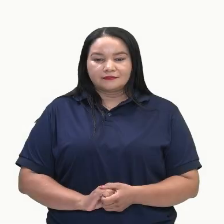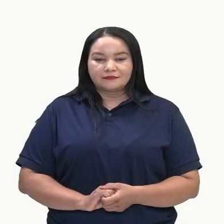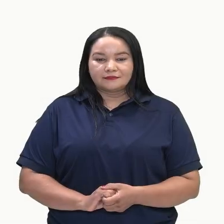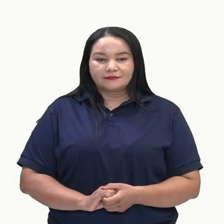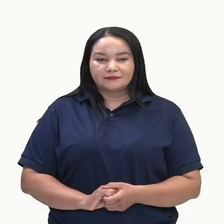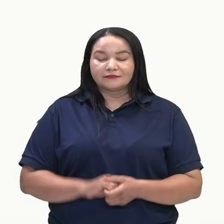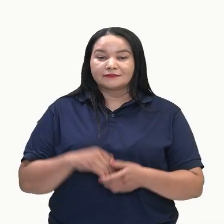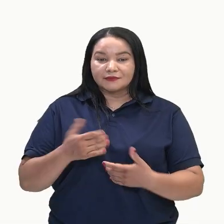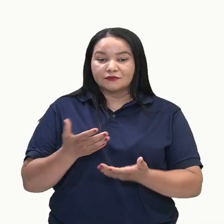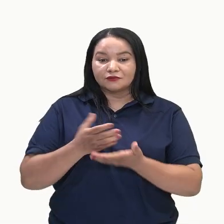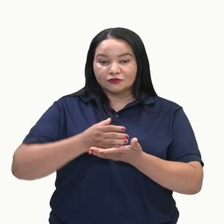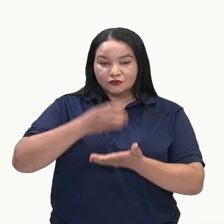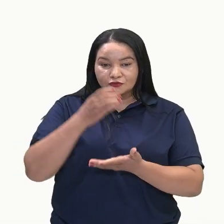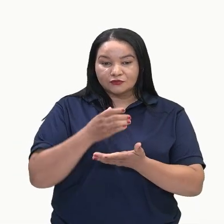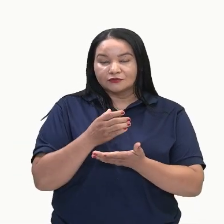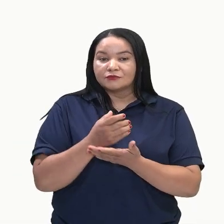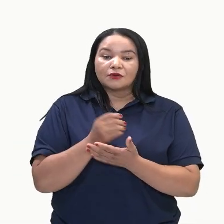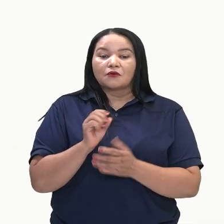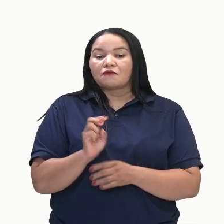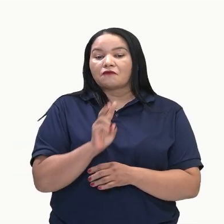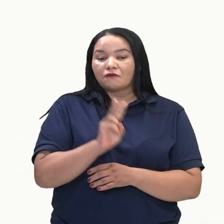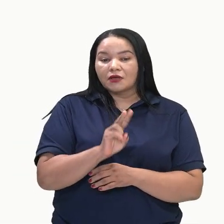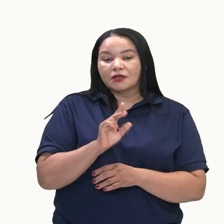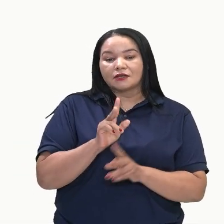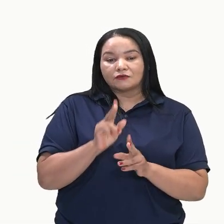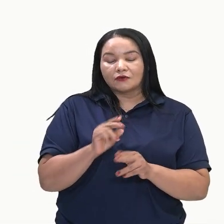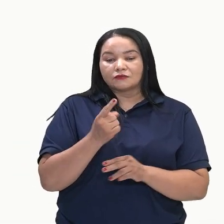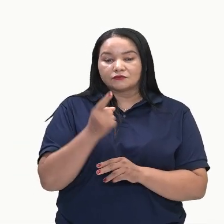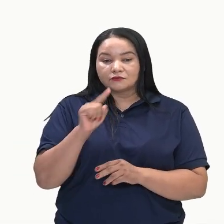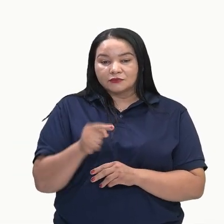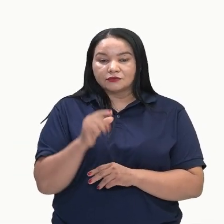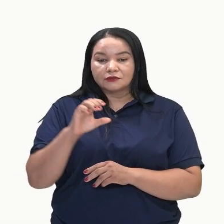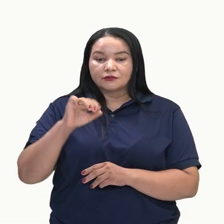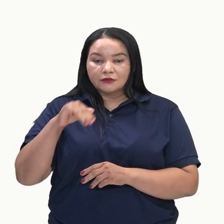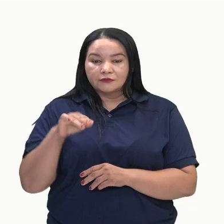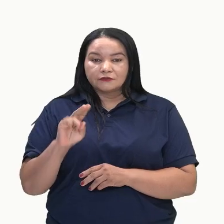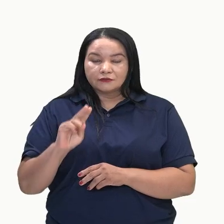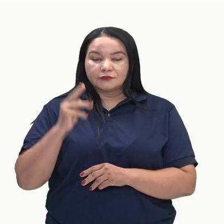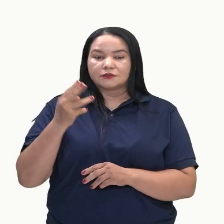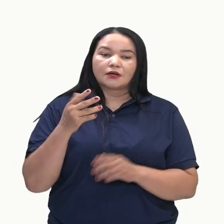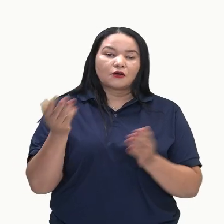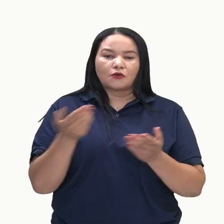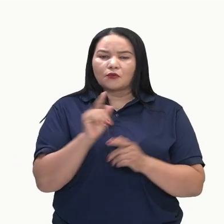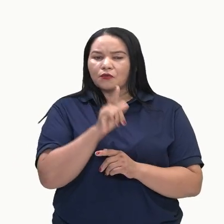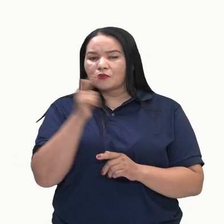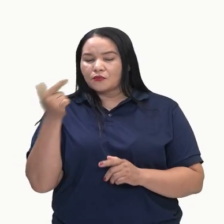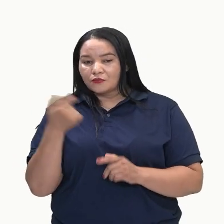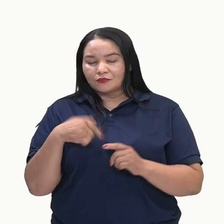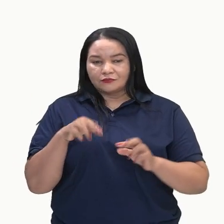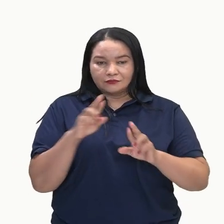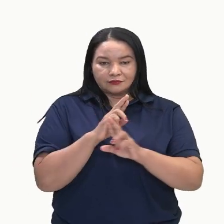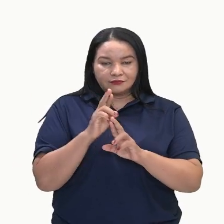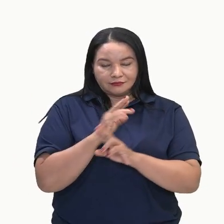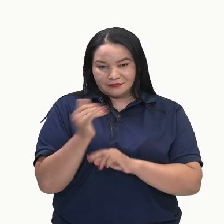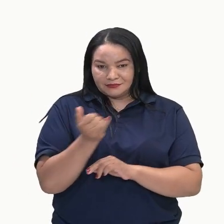bem, queridos? Então, aí, avançando, tem uma outra relação que é muito importante, não é? Que a gente